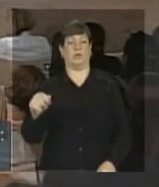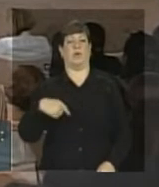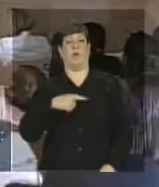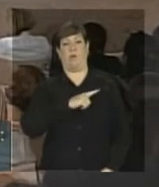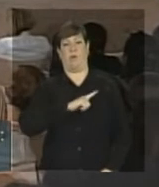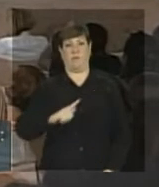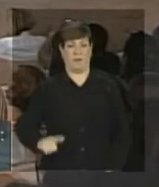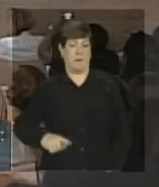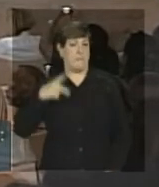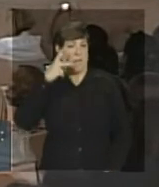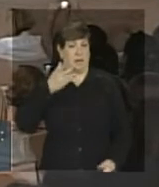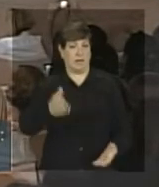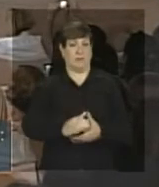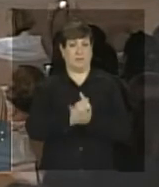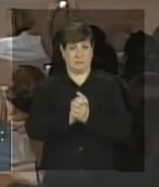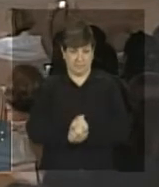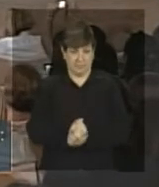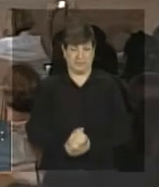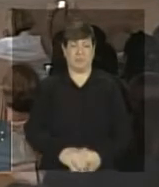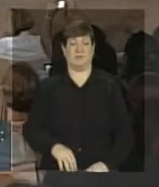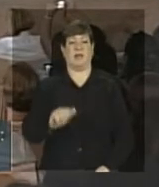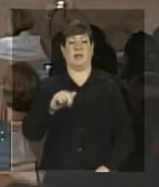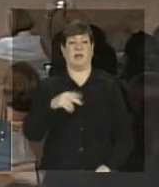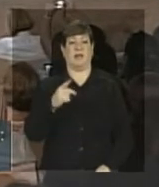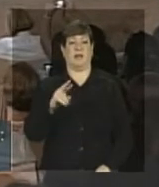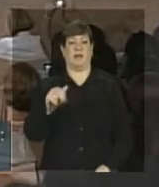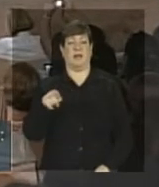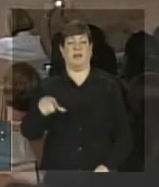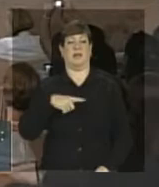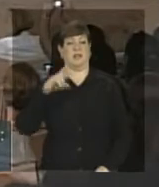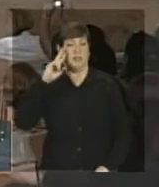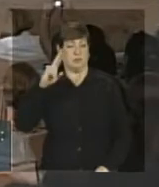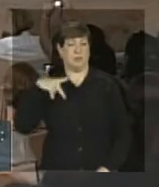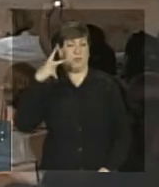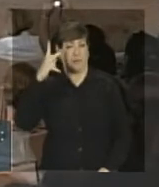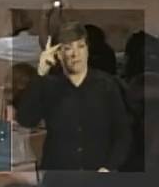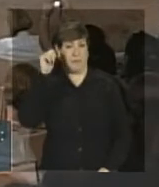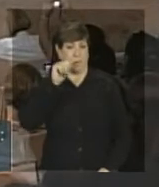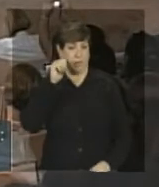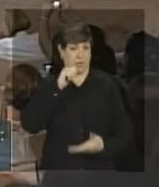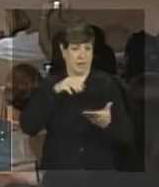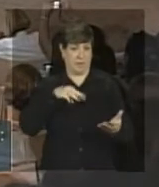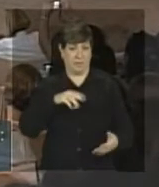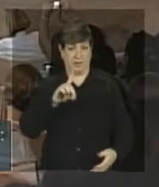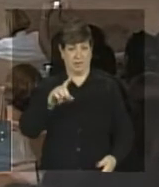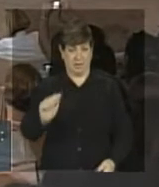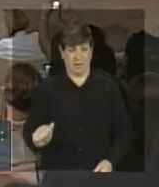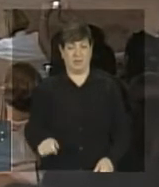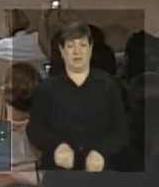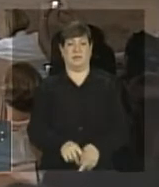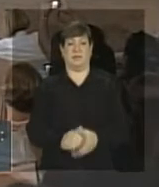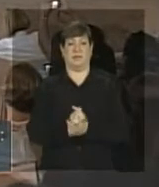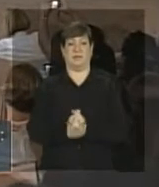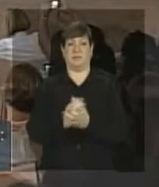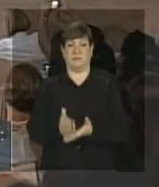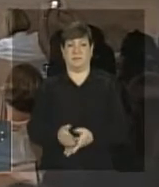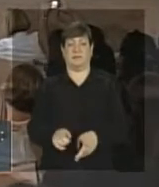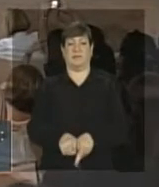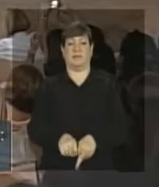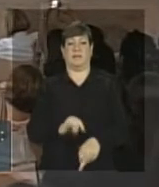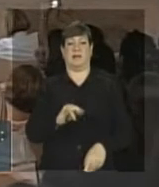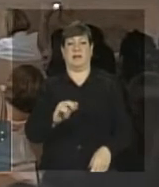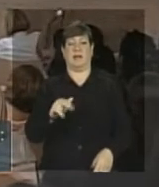Paraíba, Andréia Buto, diretora de Políticas para as Mulheres do MDA, Iraê de Lucena